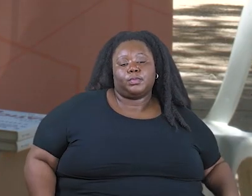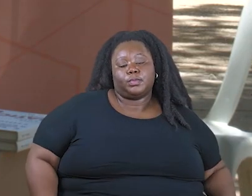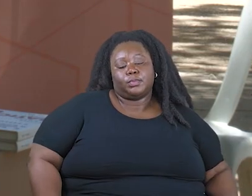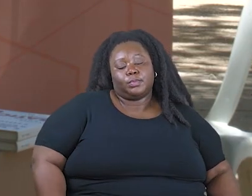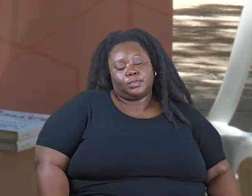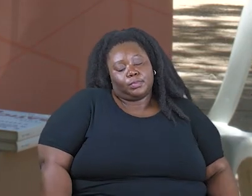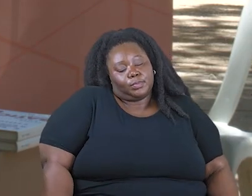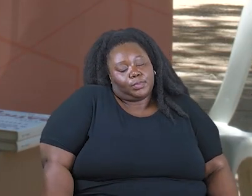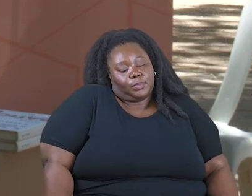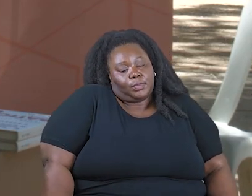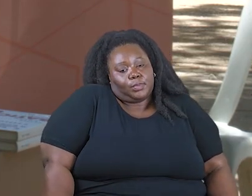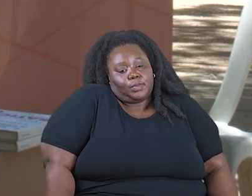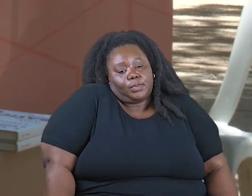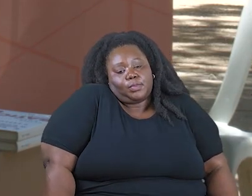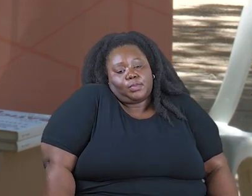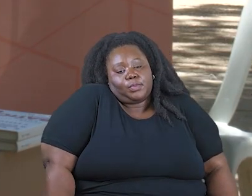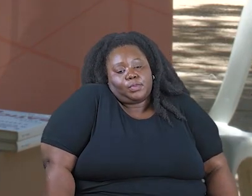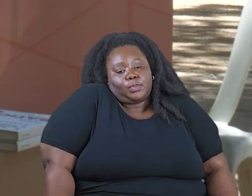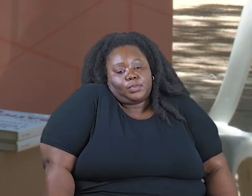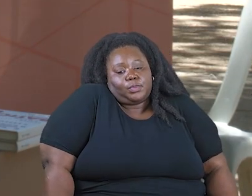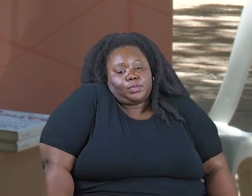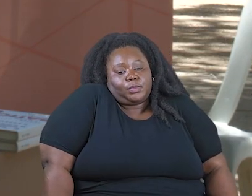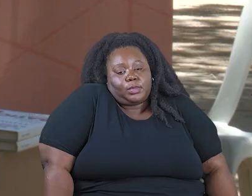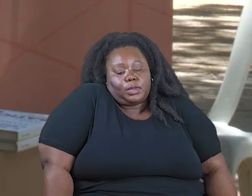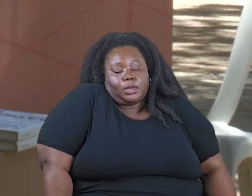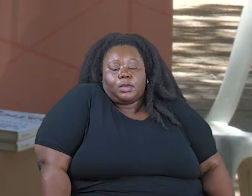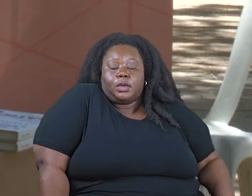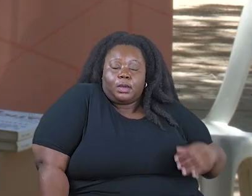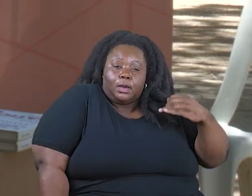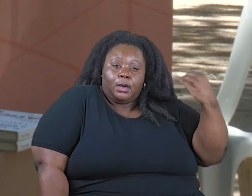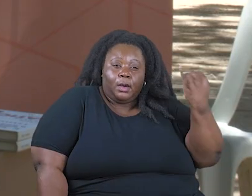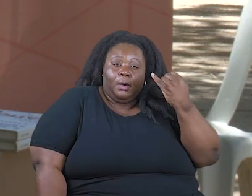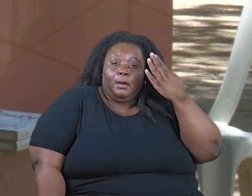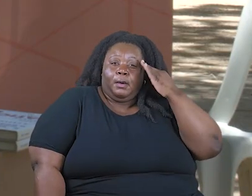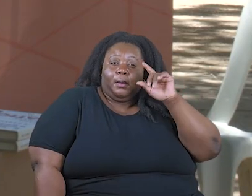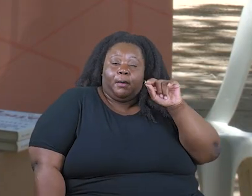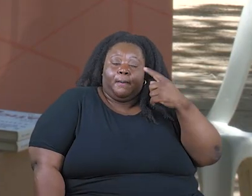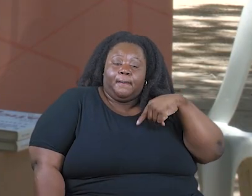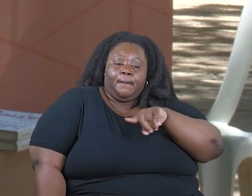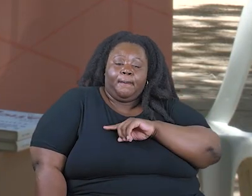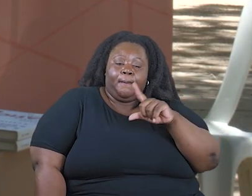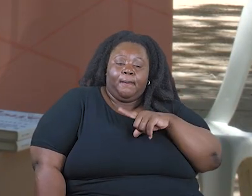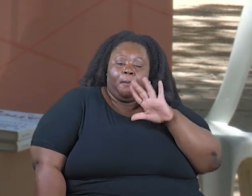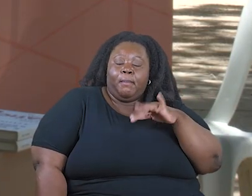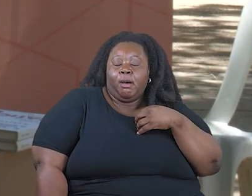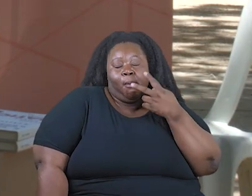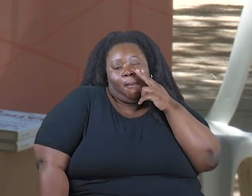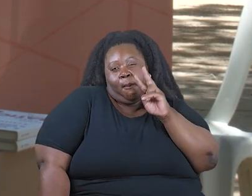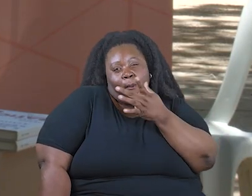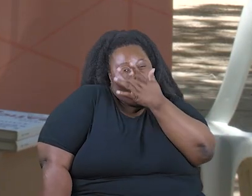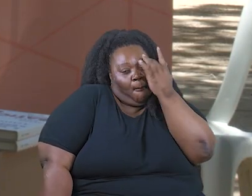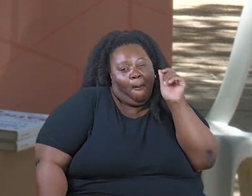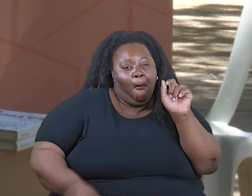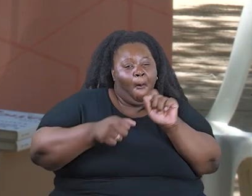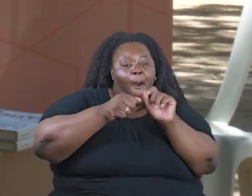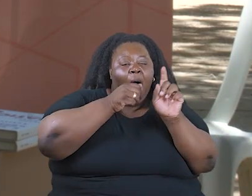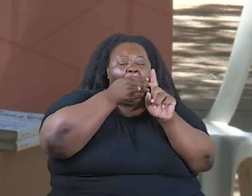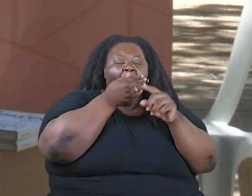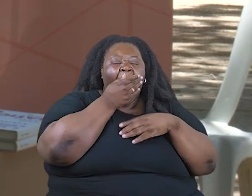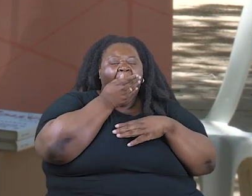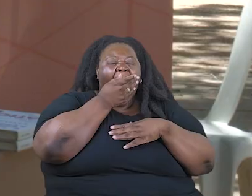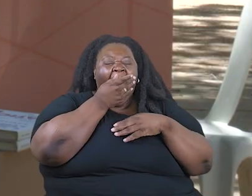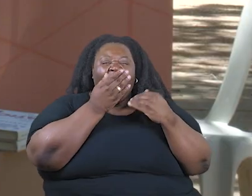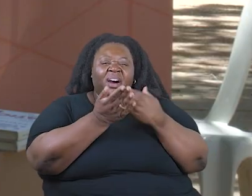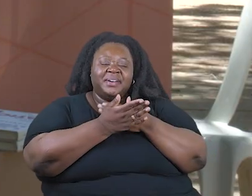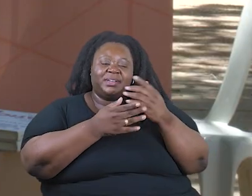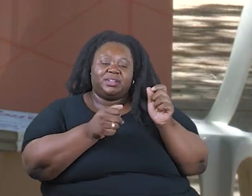Acho que é importante a gente saber o que a gente tem, né? Mas não tem também, ainda não vi ninguém fazendo esse levantamento. Eu